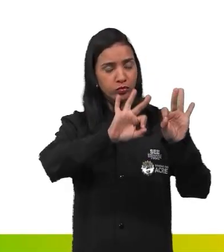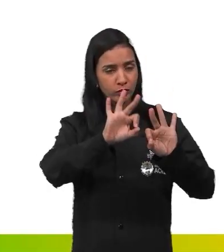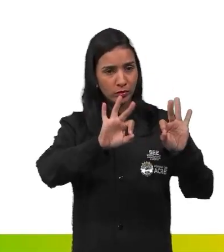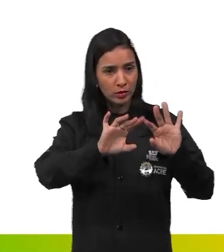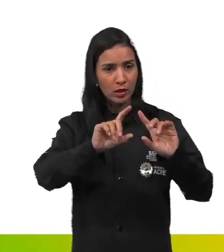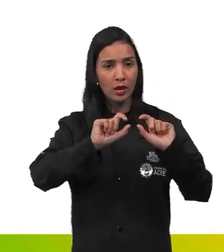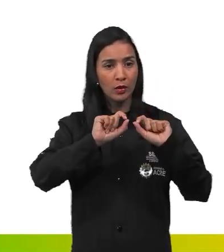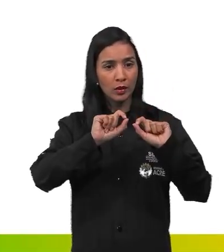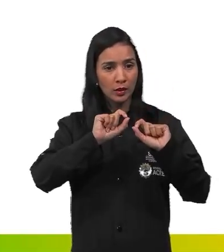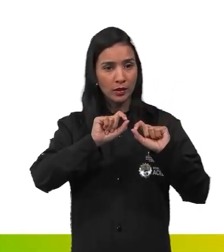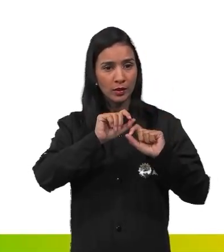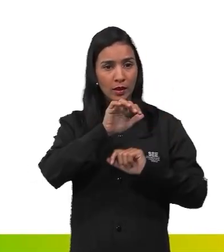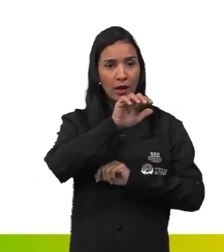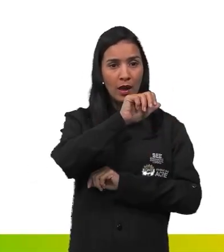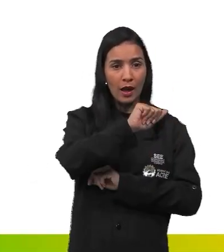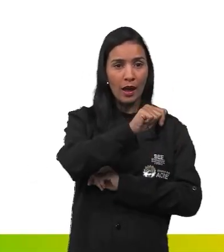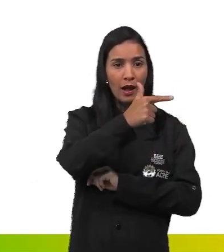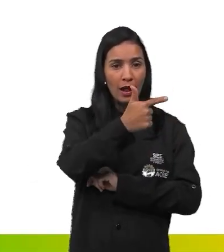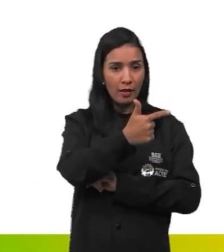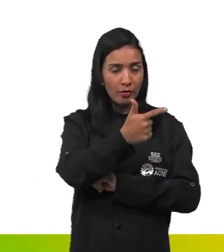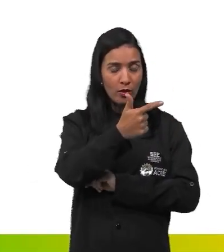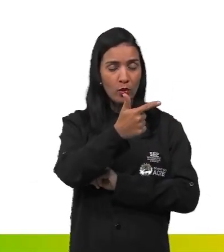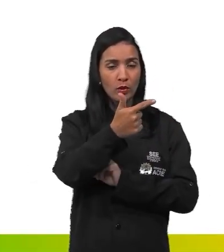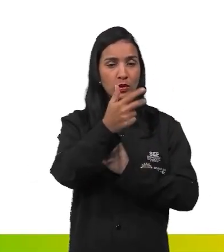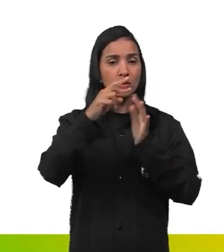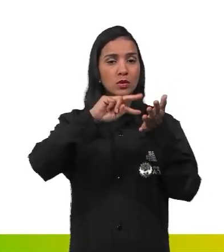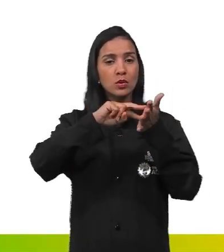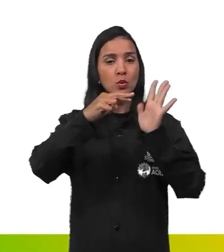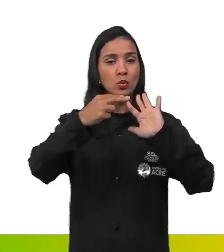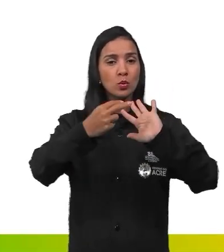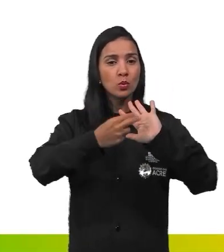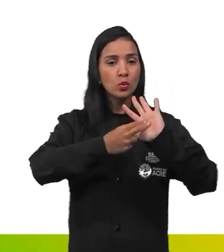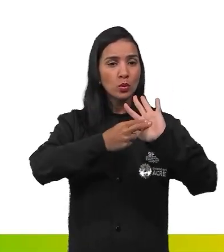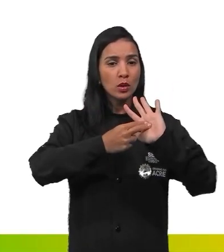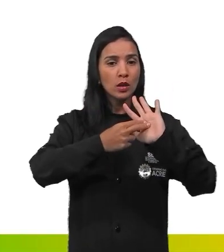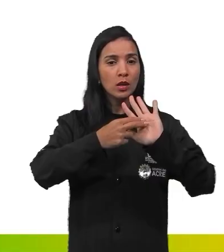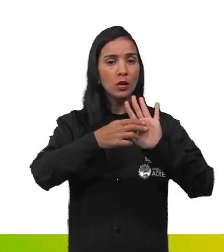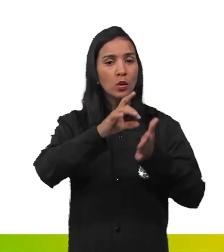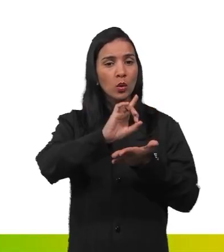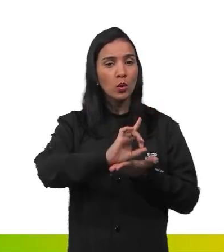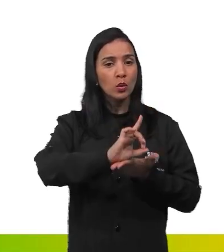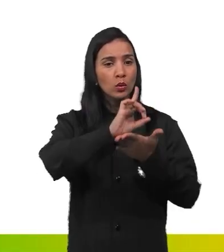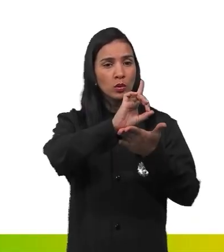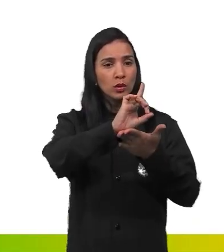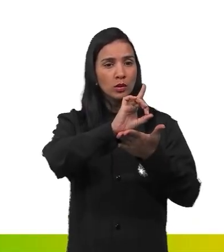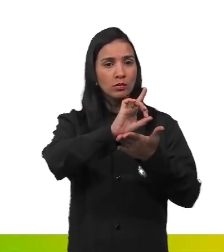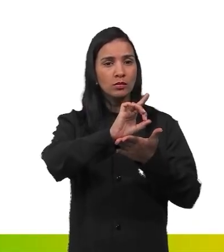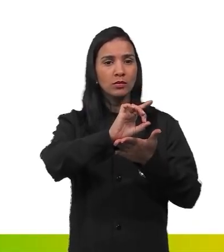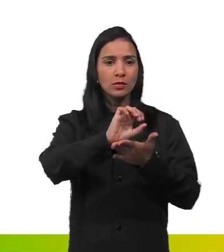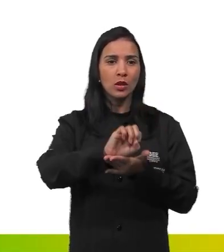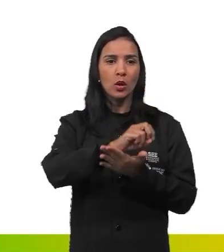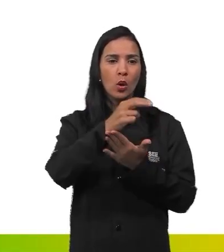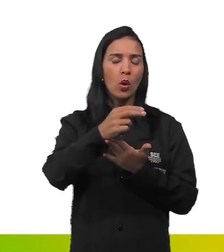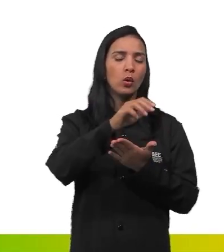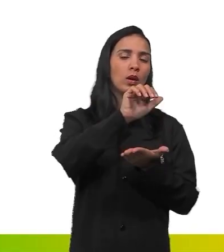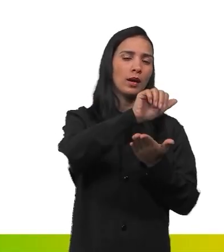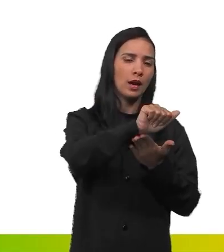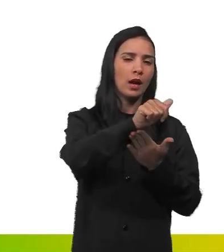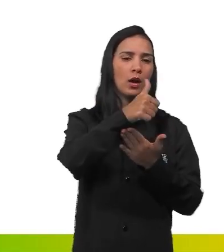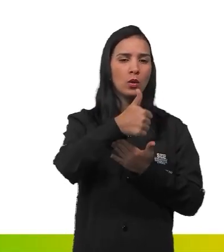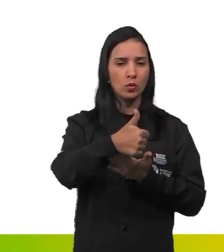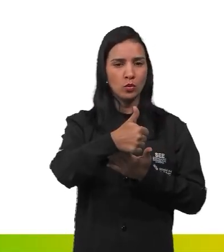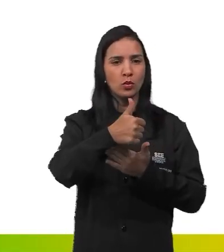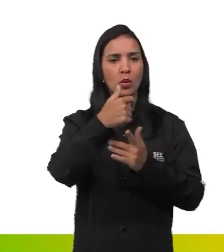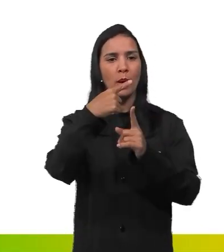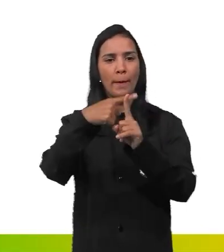razão. Então, o A2 é o A1 mais a razão D,